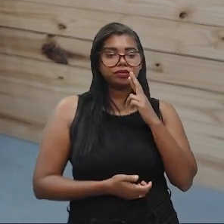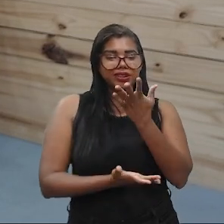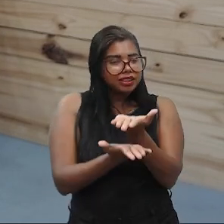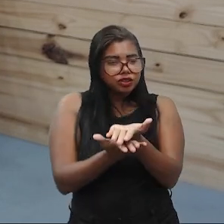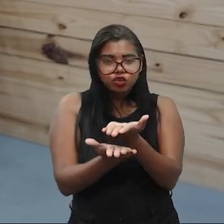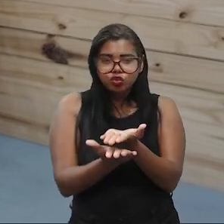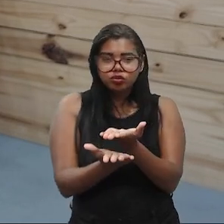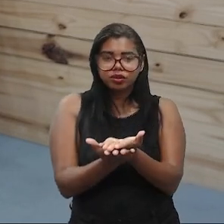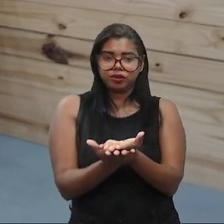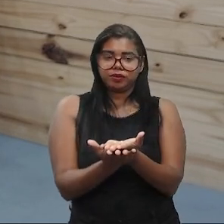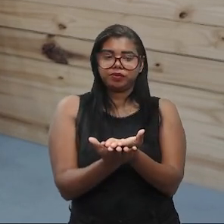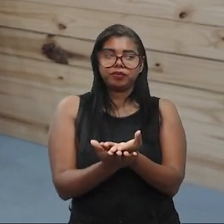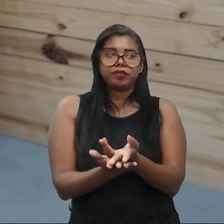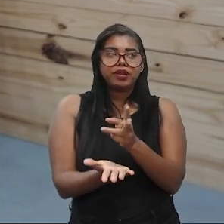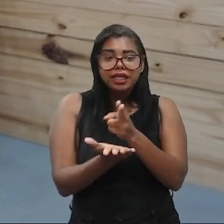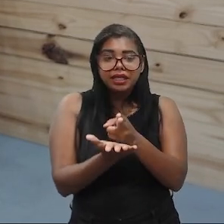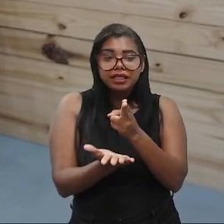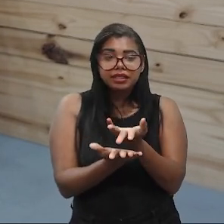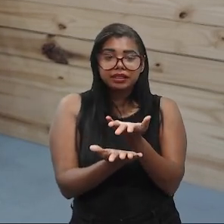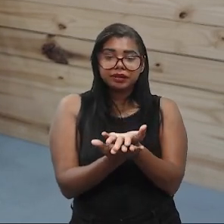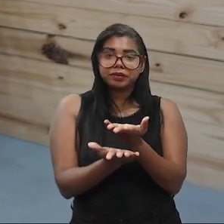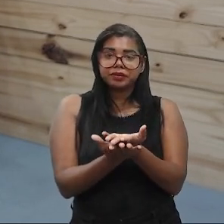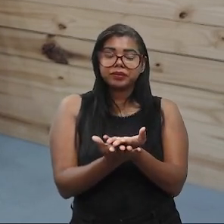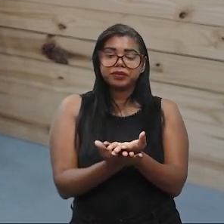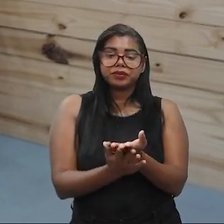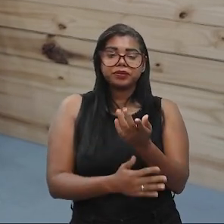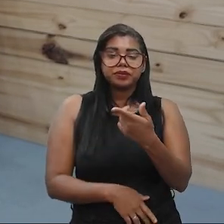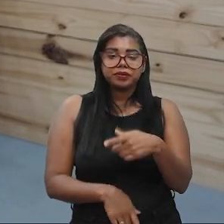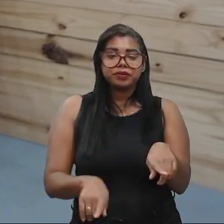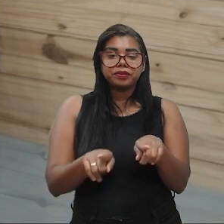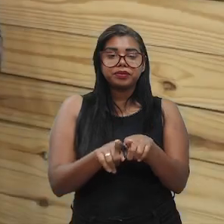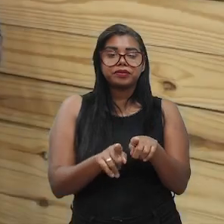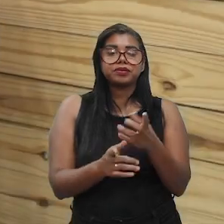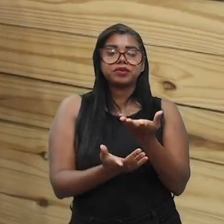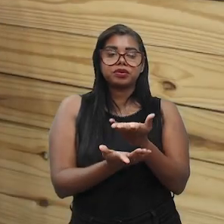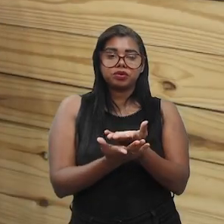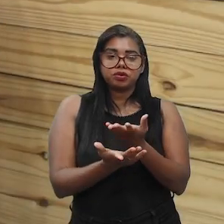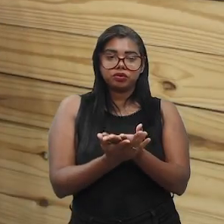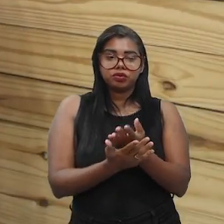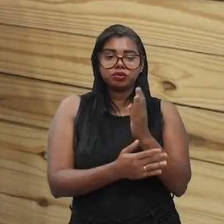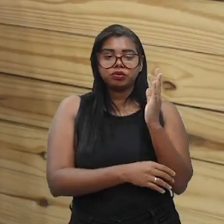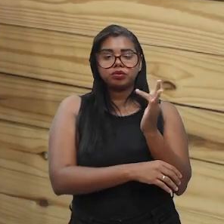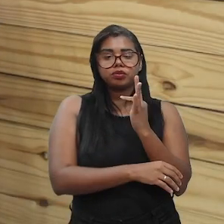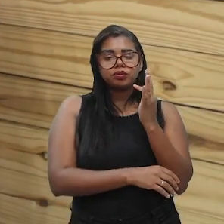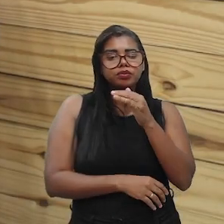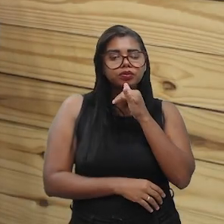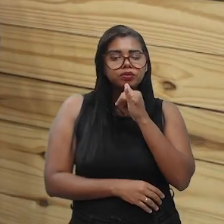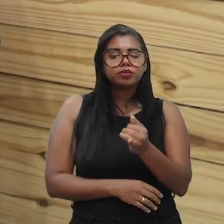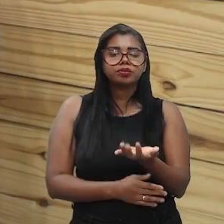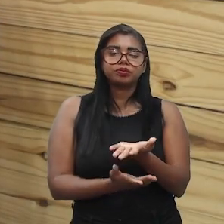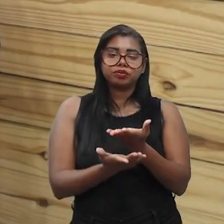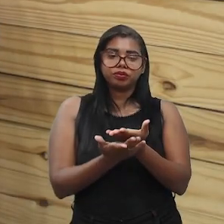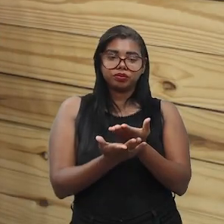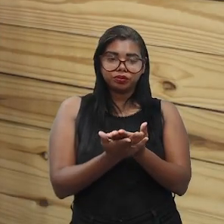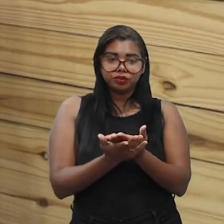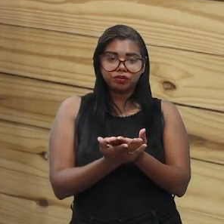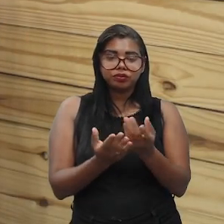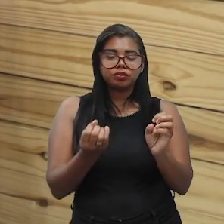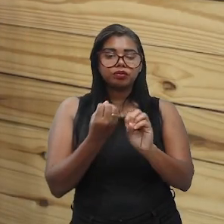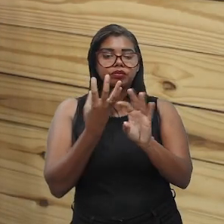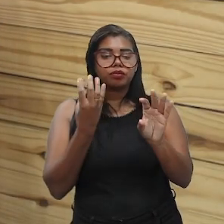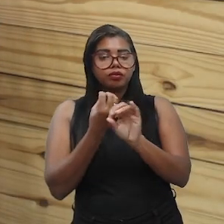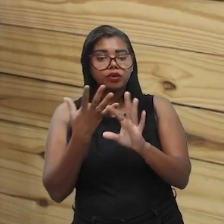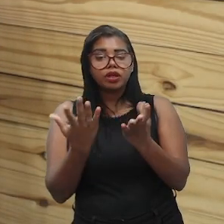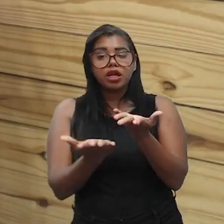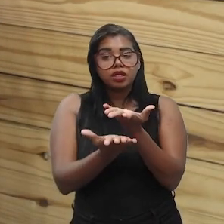estudando. Sempre estudando. Mas não necessariamente o estudo formal, aquele da sala de aula. Também é preciso continuar